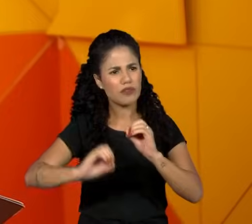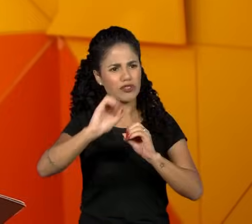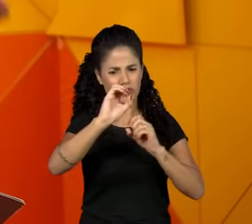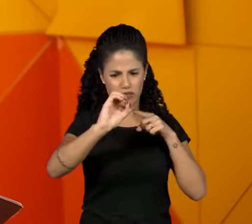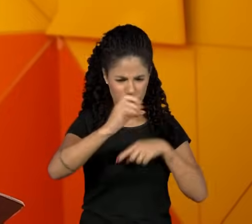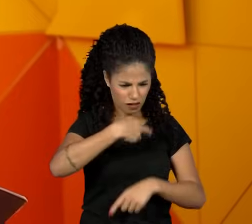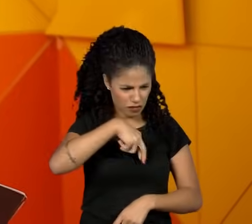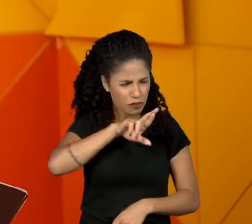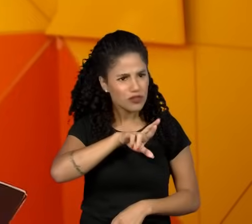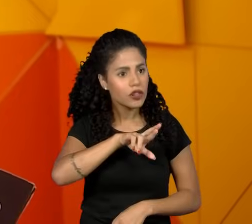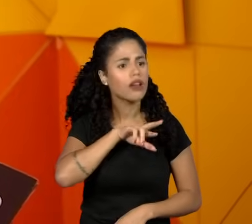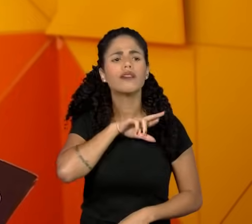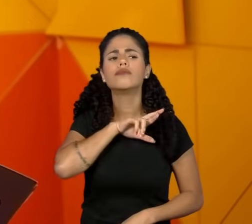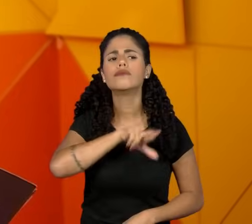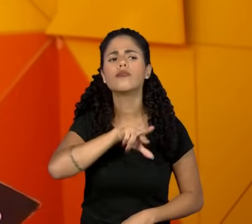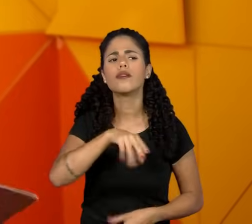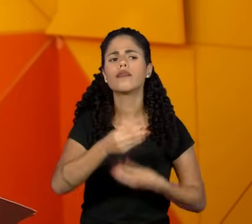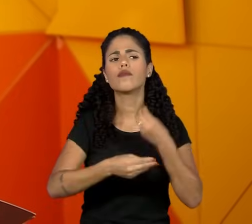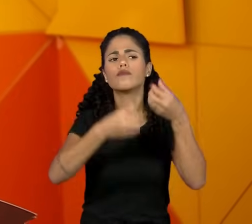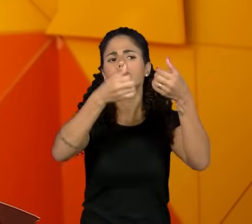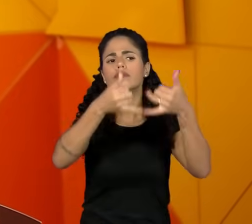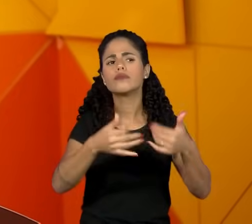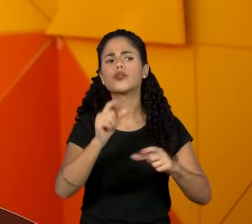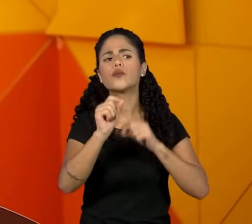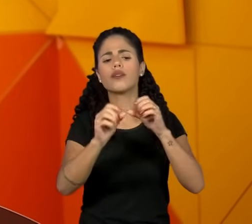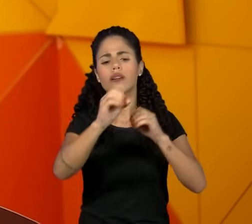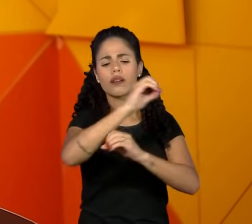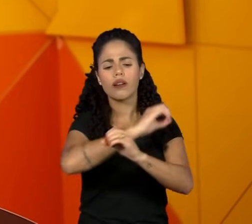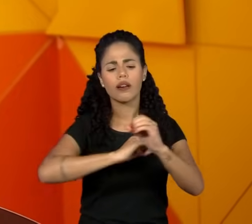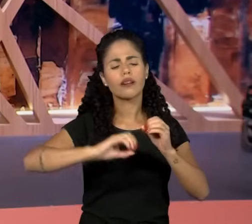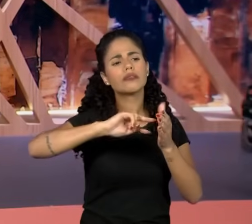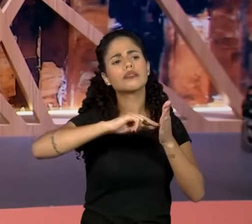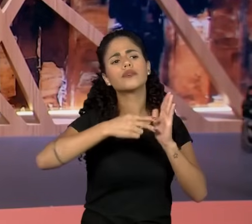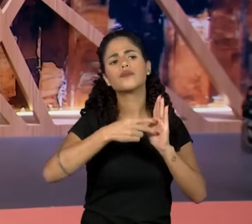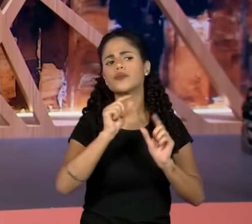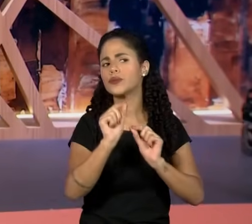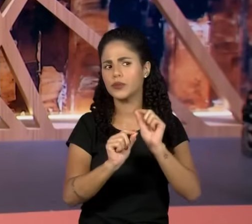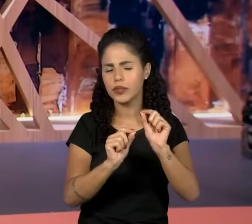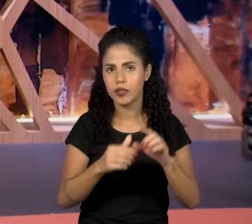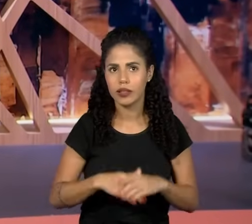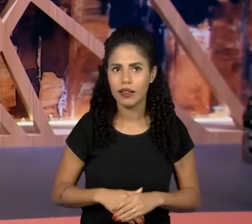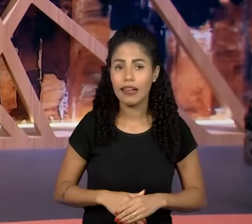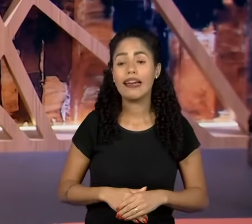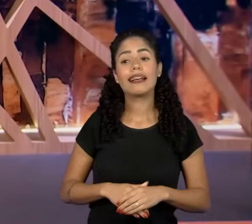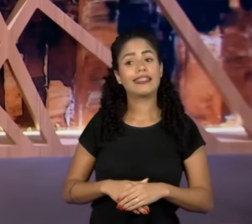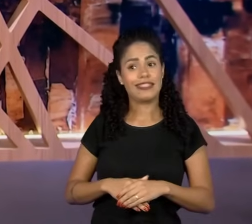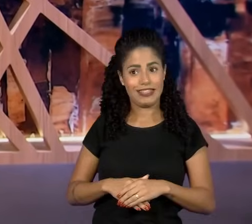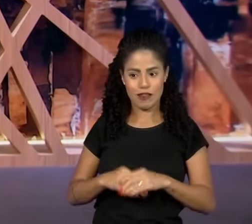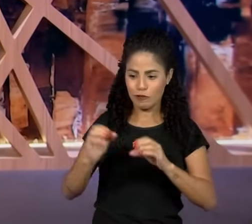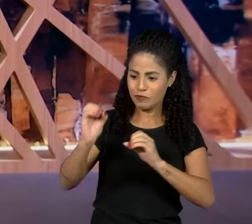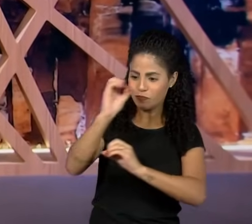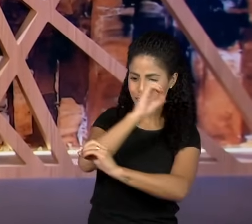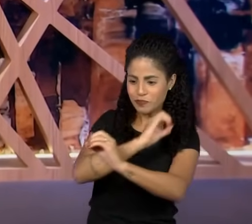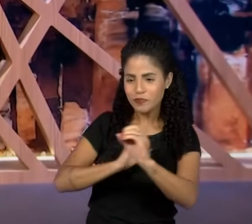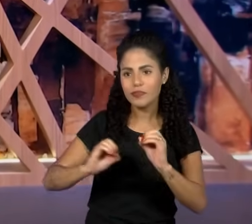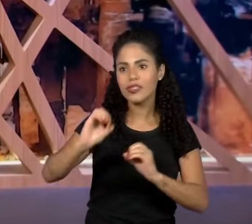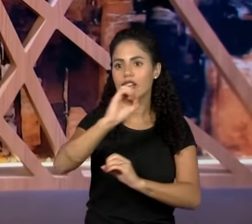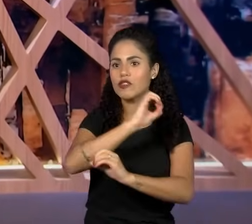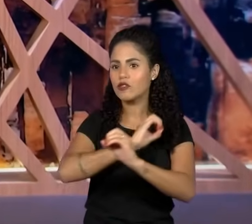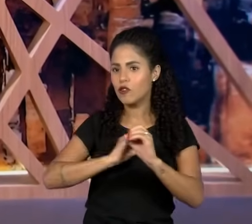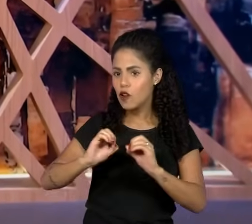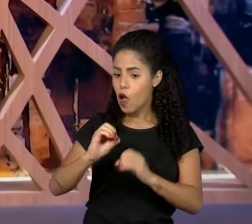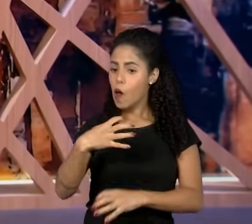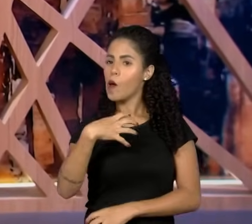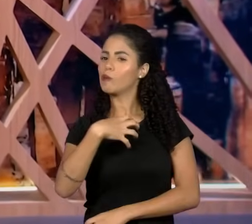crença. Como é que a gente pode explicar para o nosso público o que é astrologia? Olha, eu gosto de colocar a astrologia como uma linguagem, ou